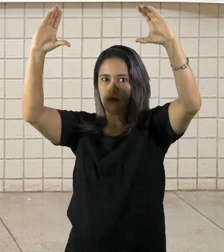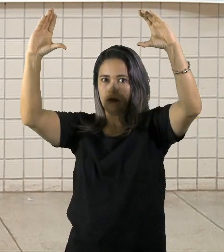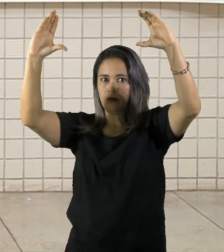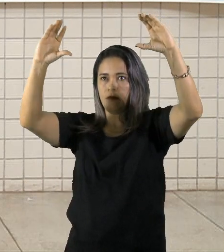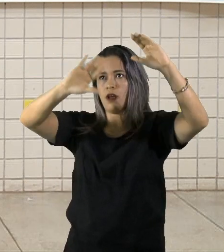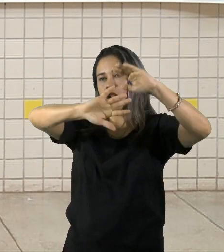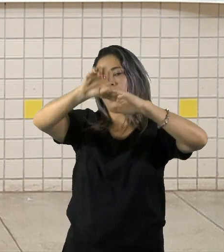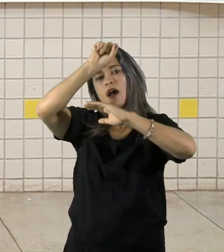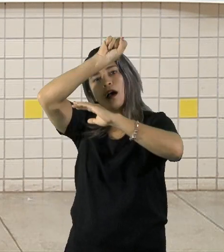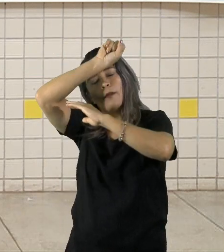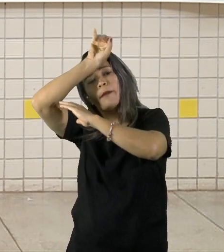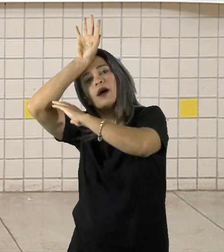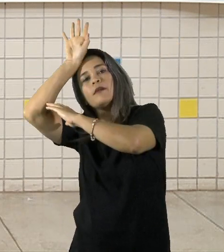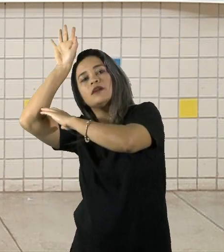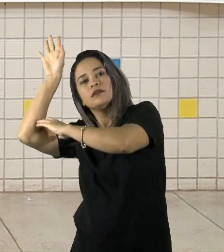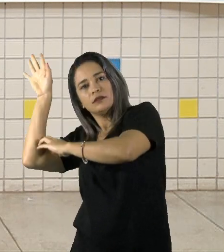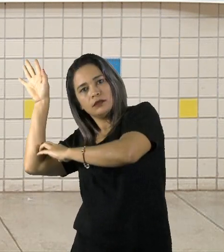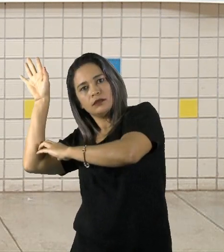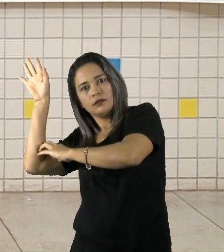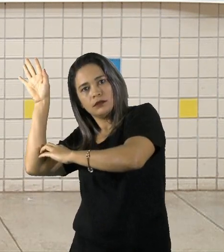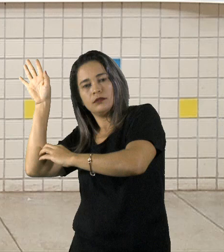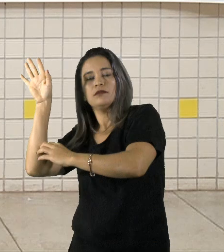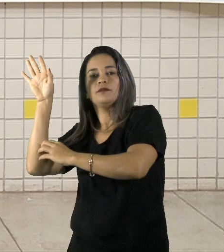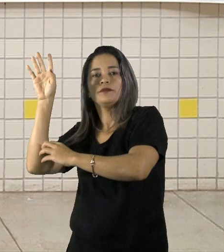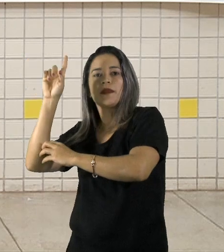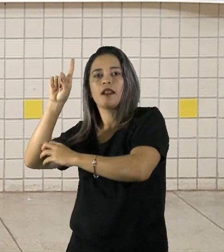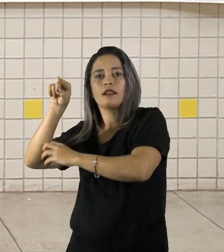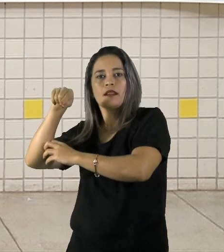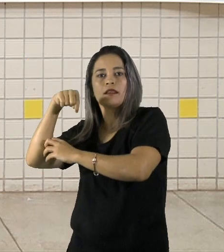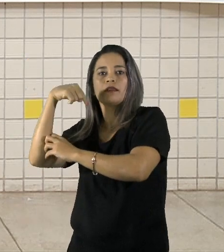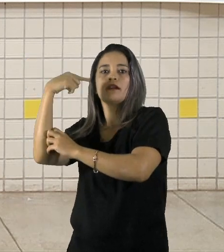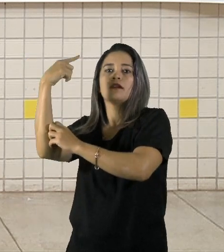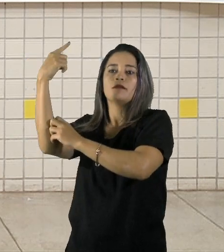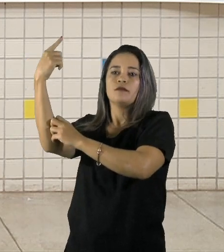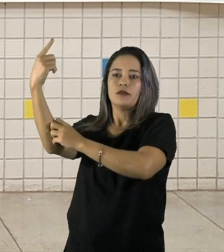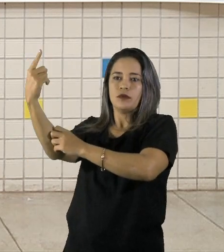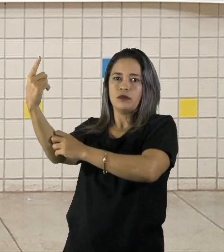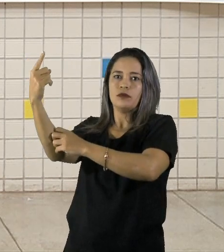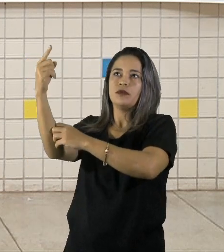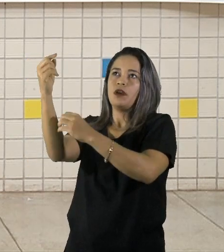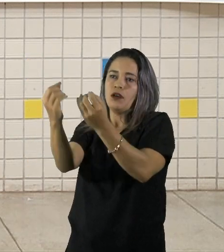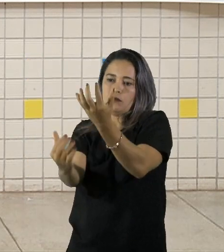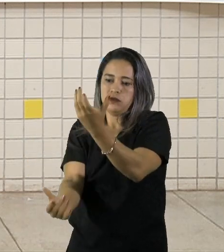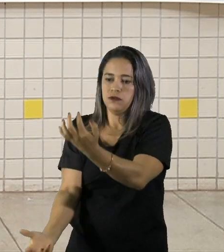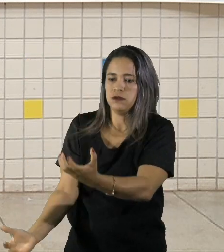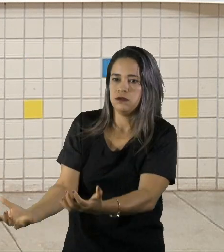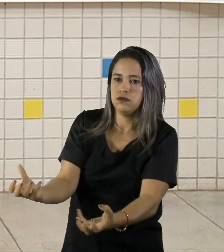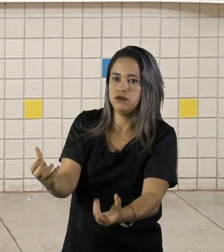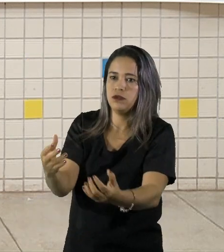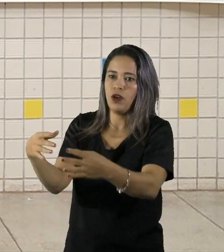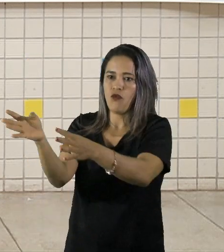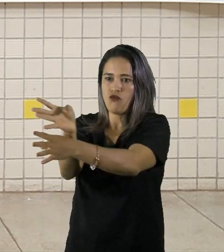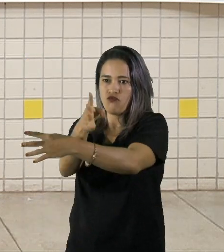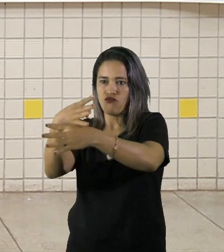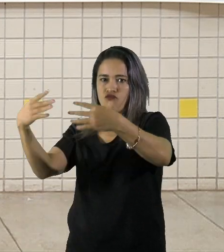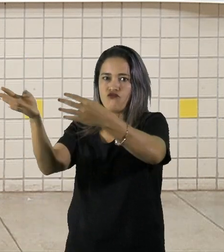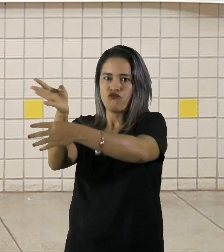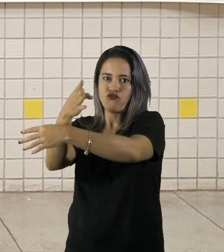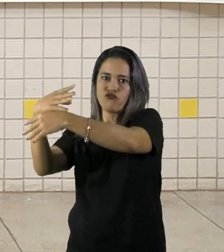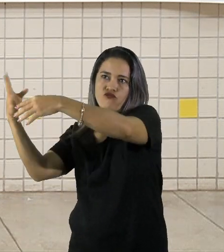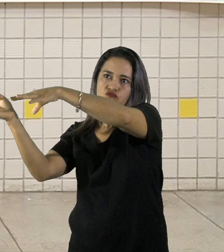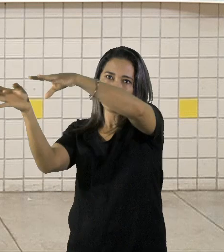água cai lá na Amazônia, depois ela evapora de novo e os ventos vão levando essa água e depois trazem